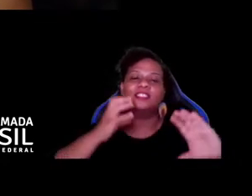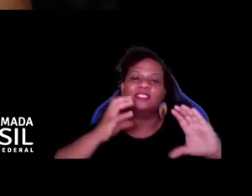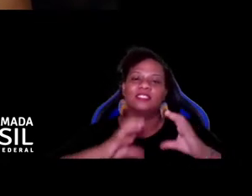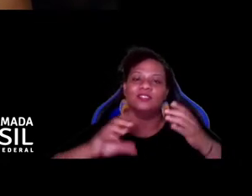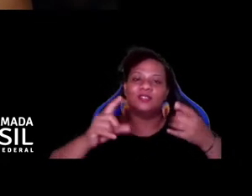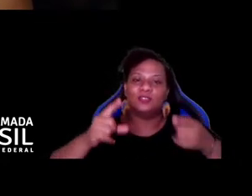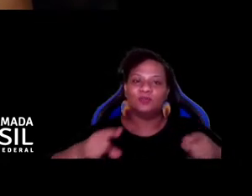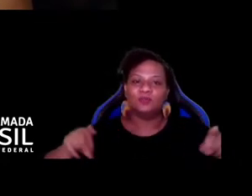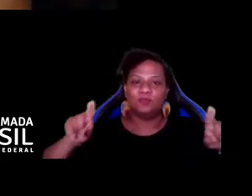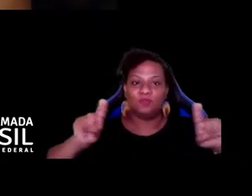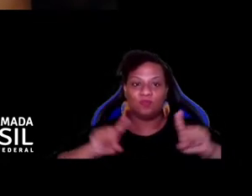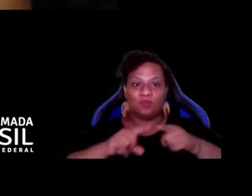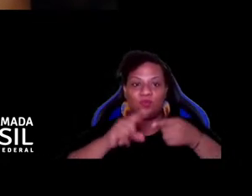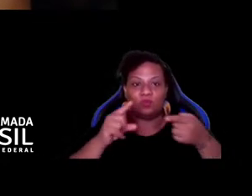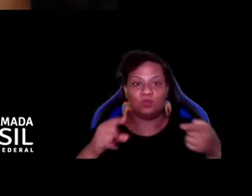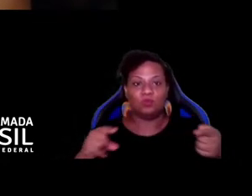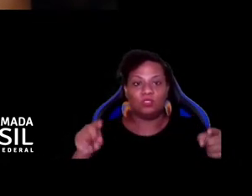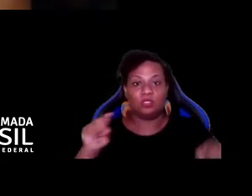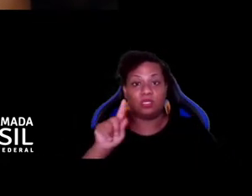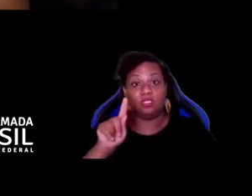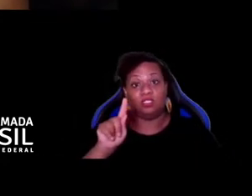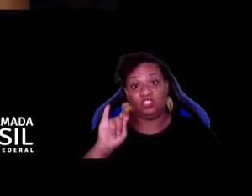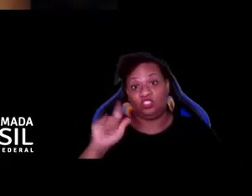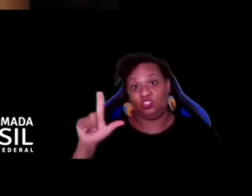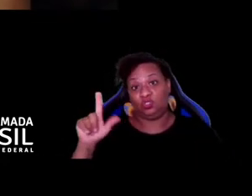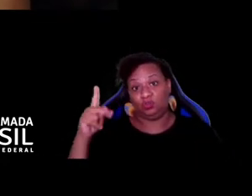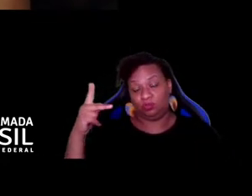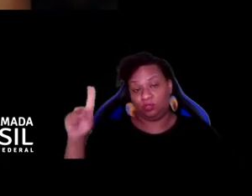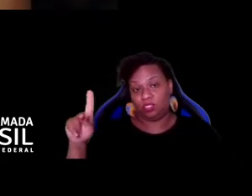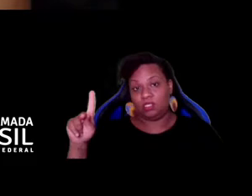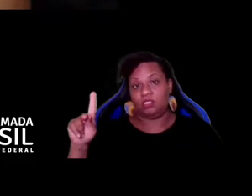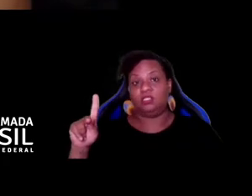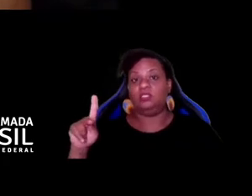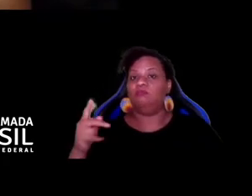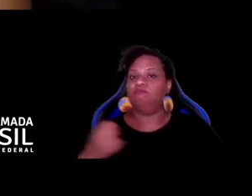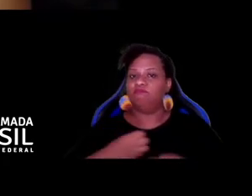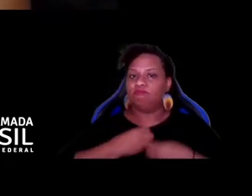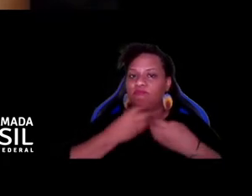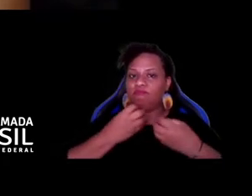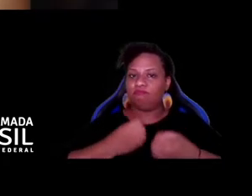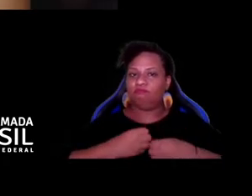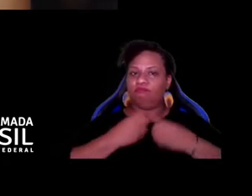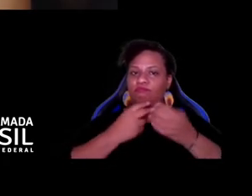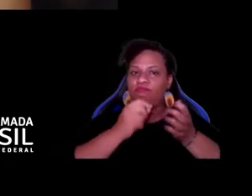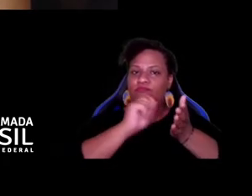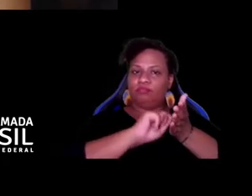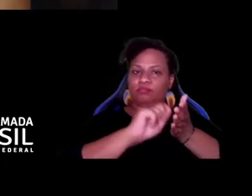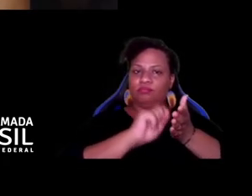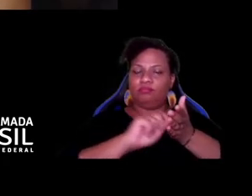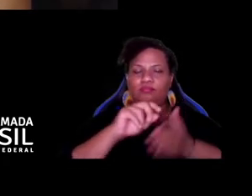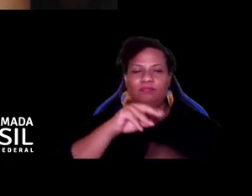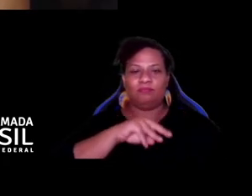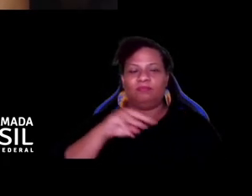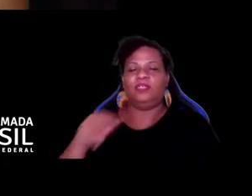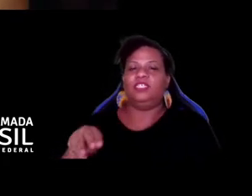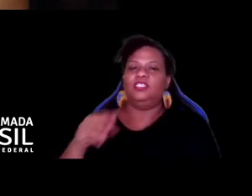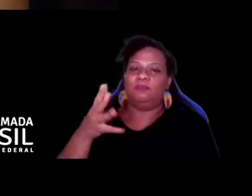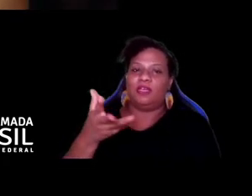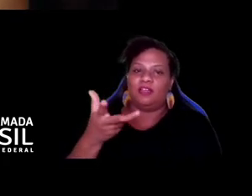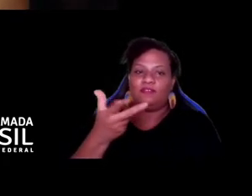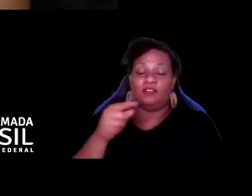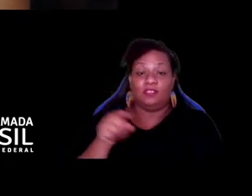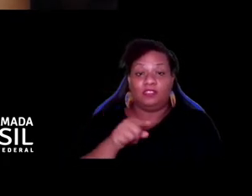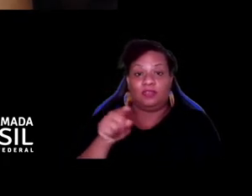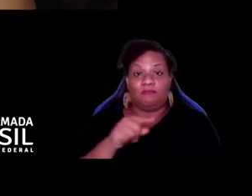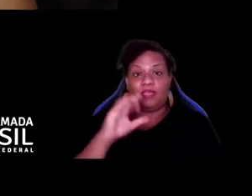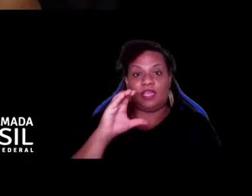disco foram compostas pelo Gil e pelo Gilberto Gil, também grande mestre maravilhoso, e pelo Caetano